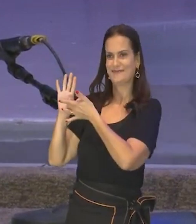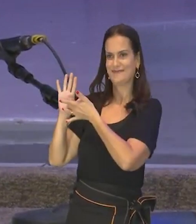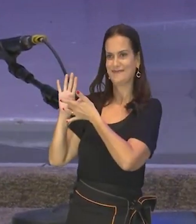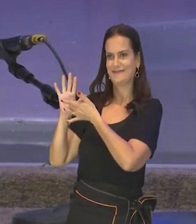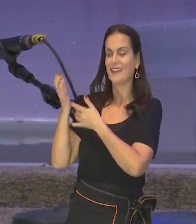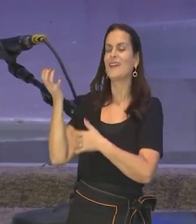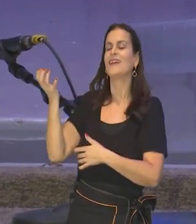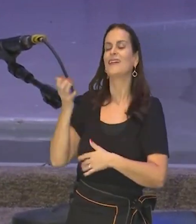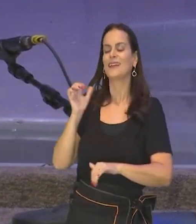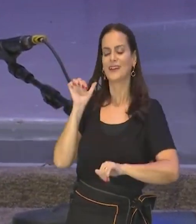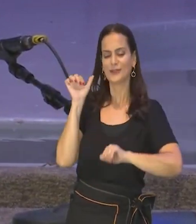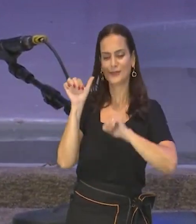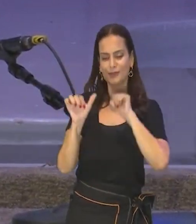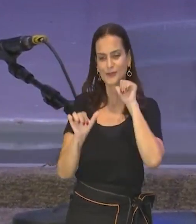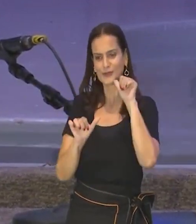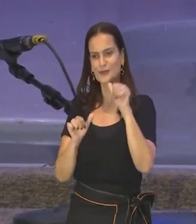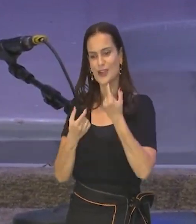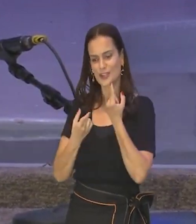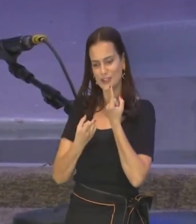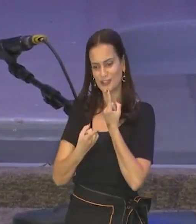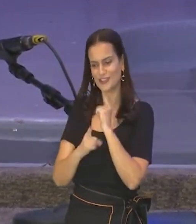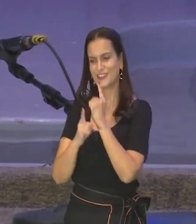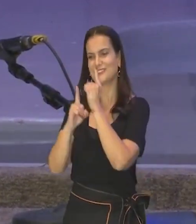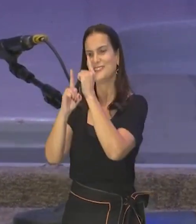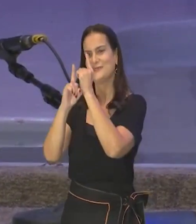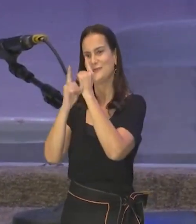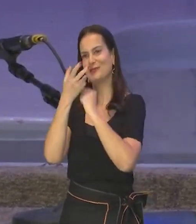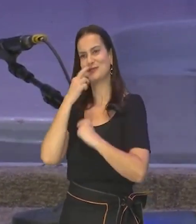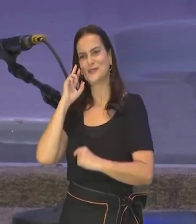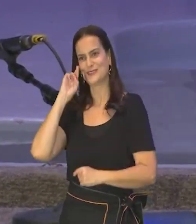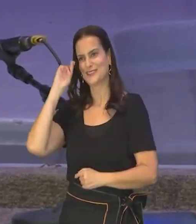quer torná-lo discípulo do Senhor,